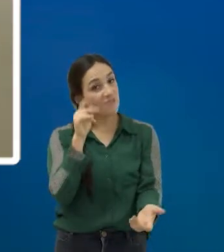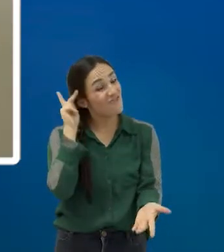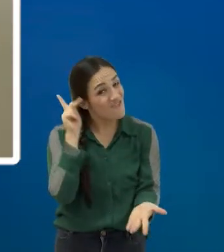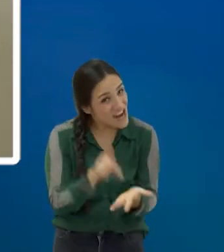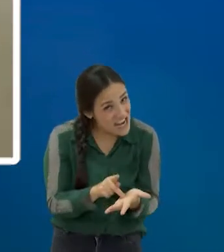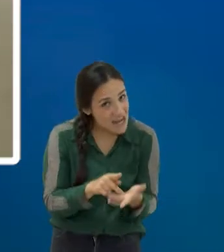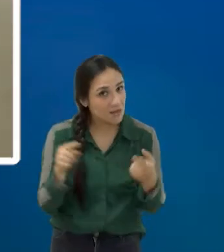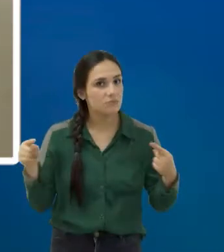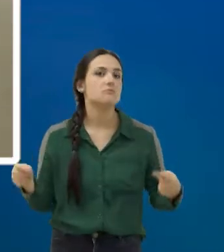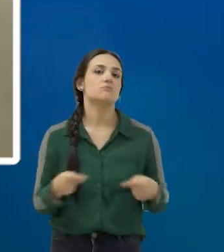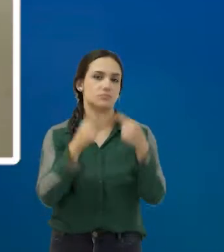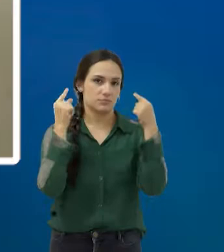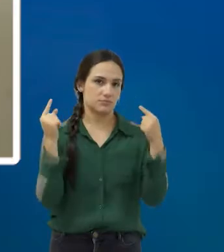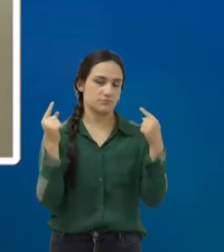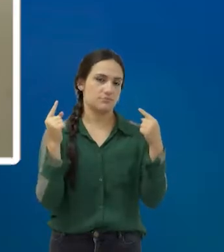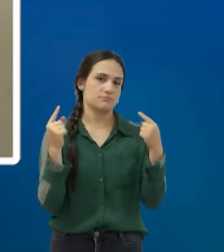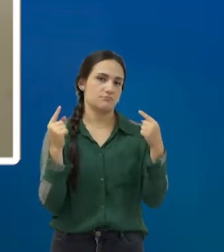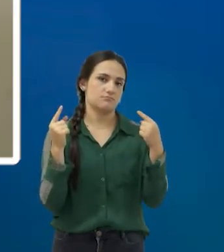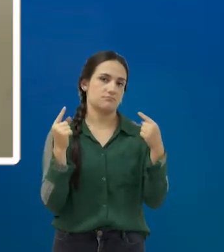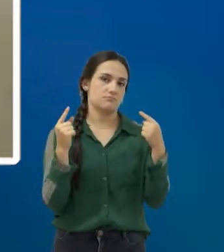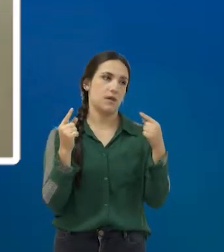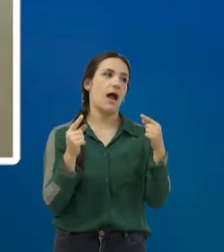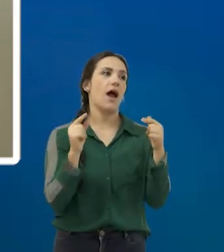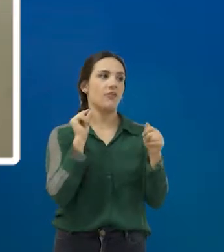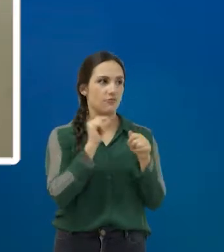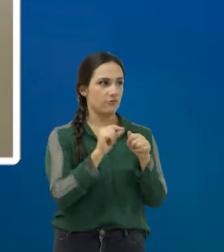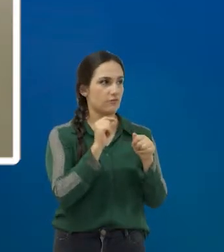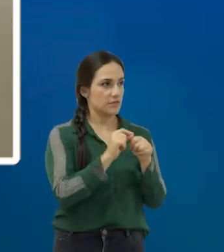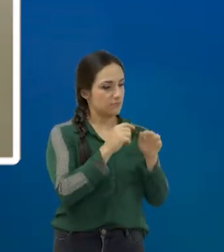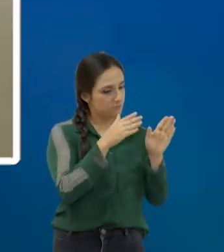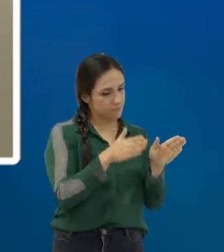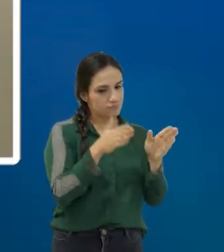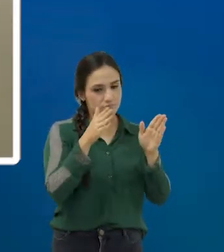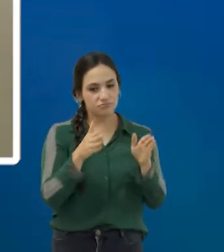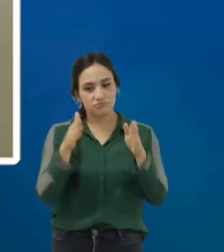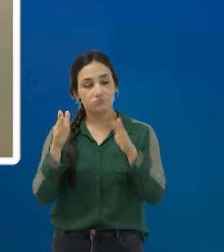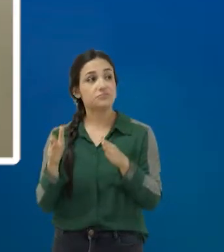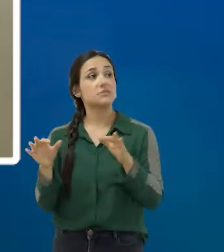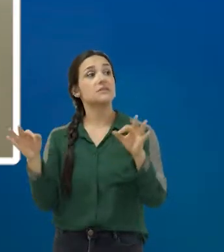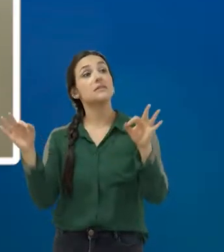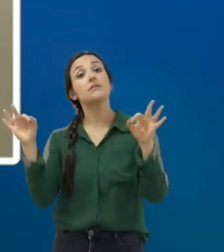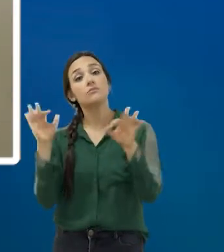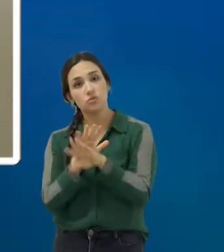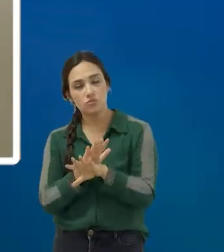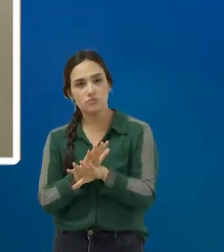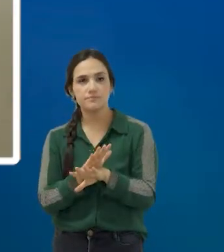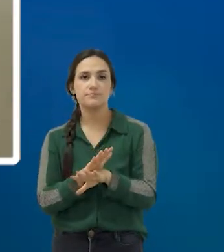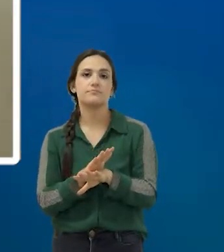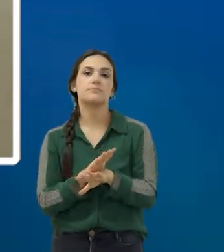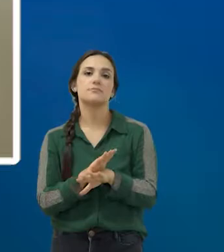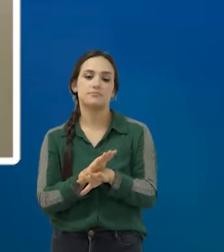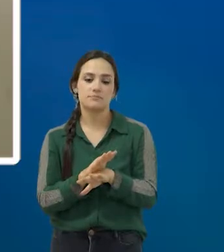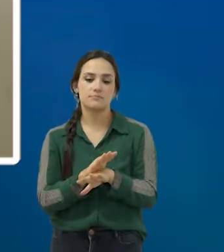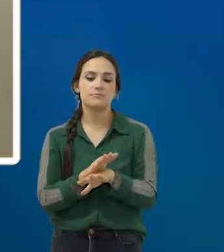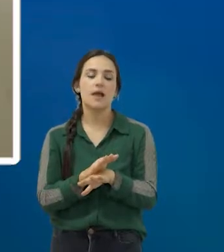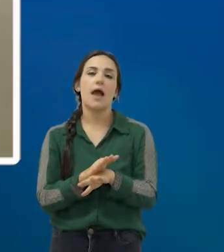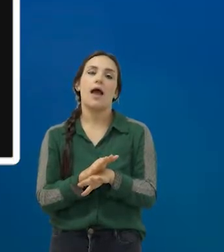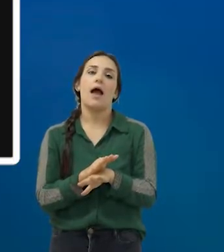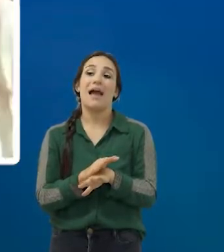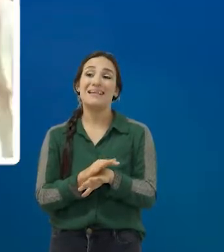para fazer a compatibilidade dessas outras fases. Quando está tudo ok, aí sim ele recebe